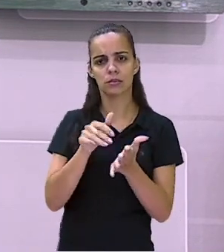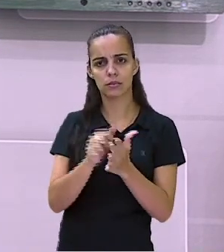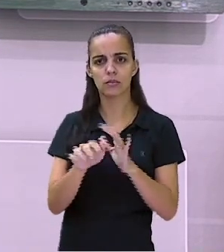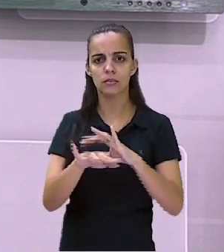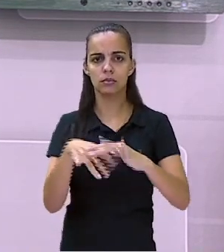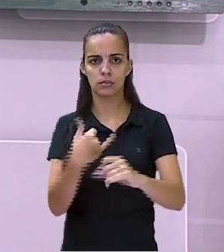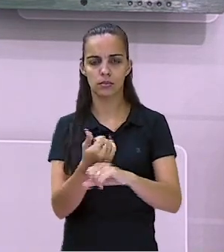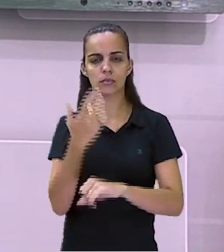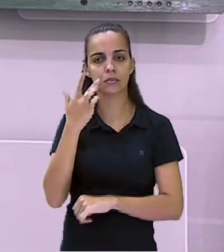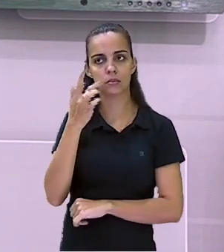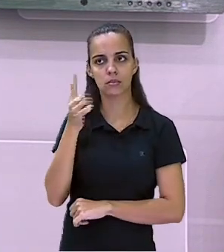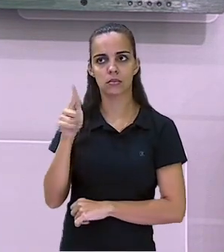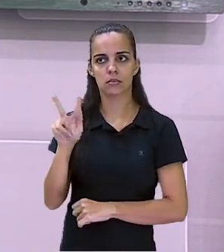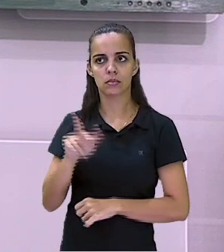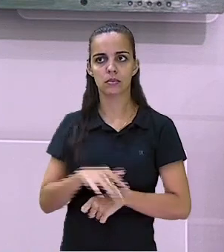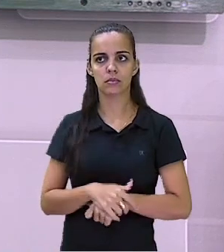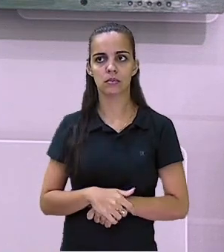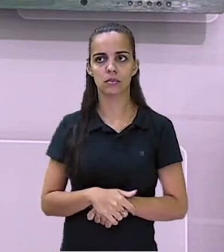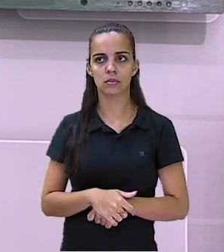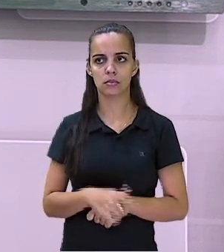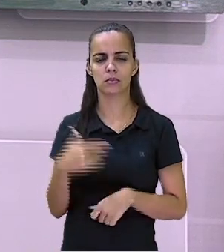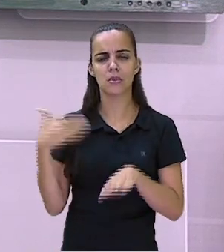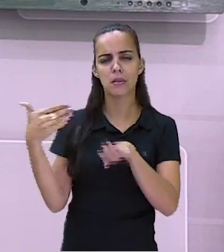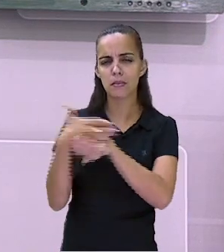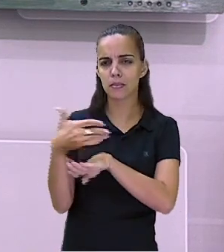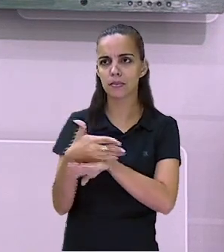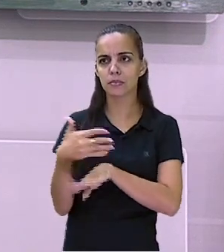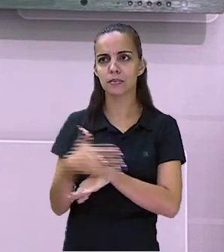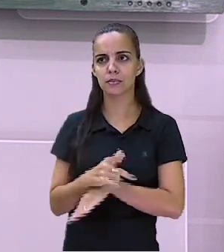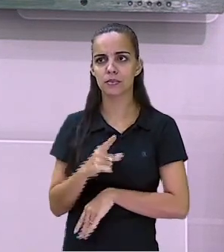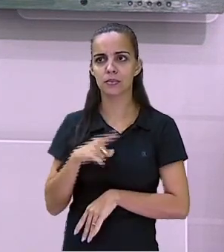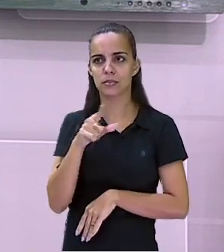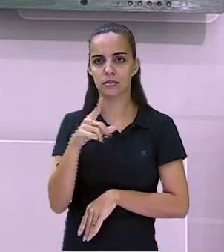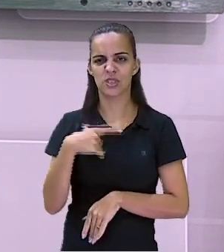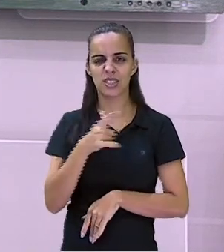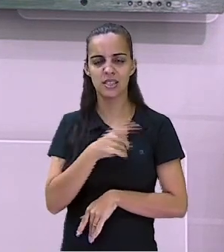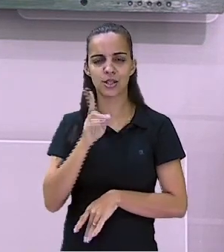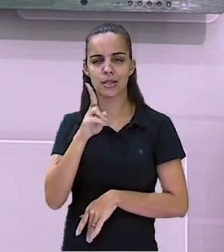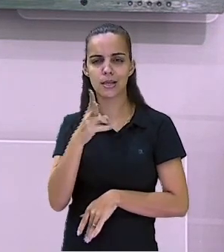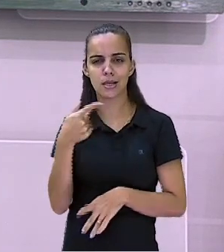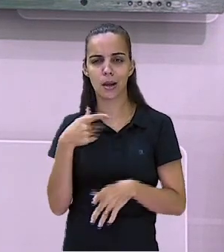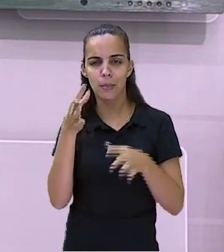YouTube SMED GV. Participe, esteja